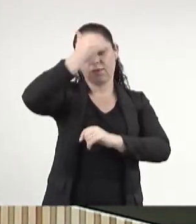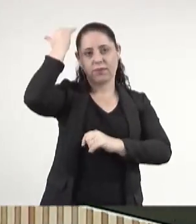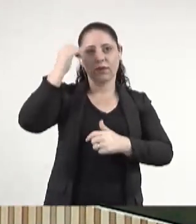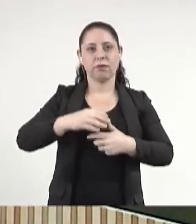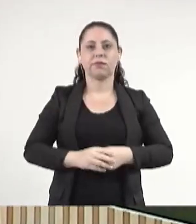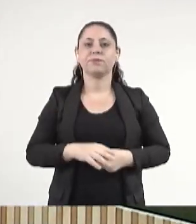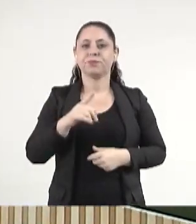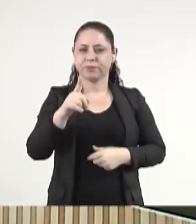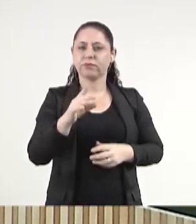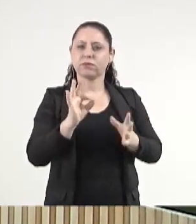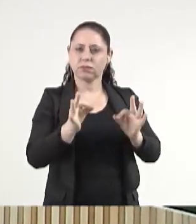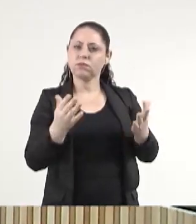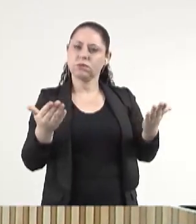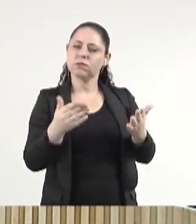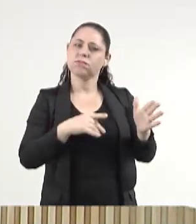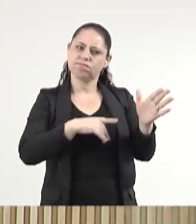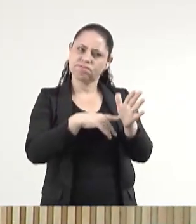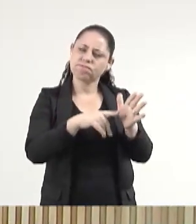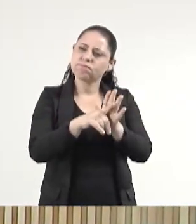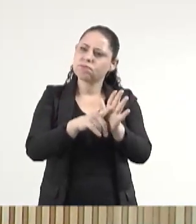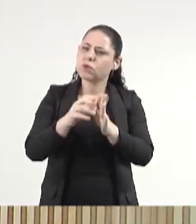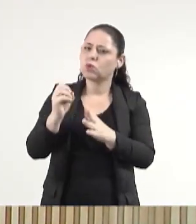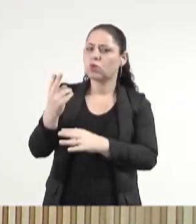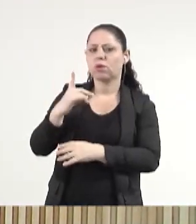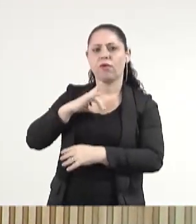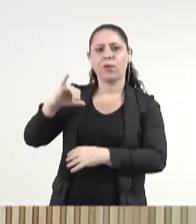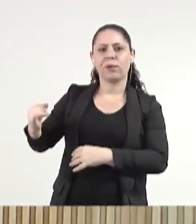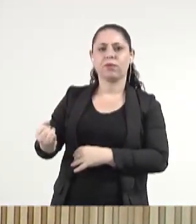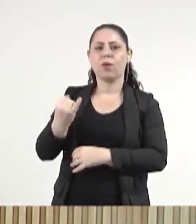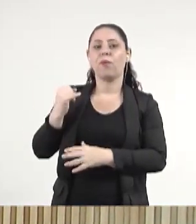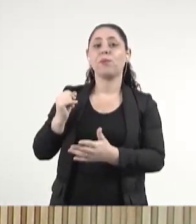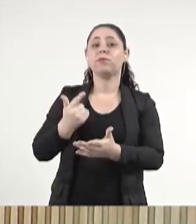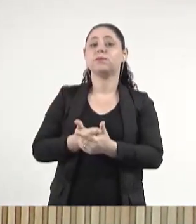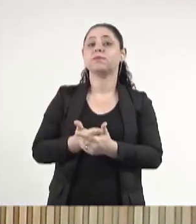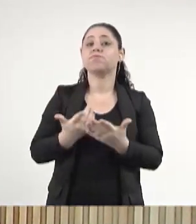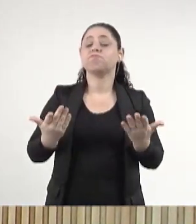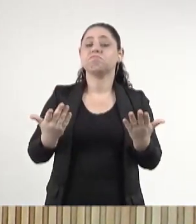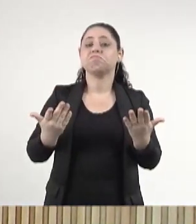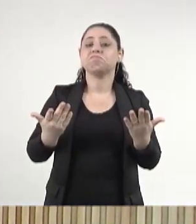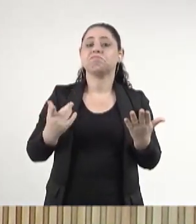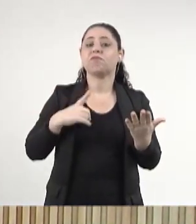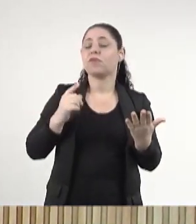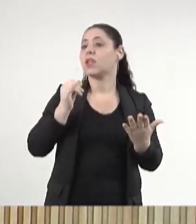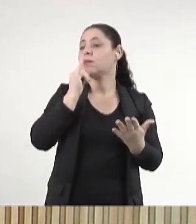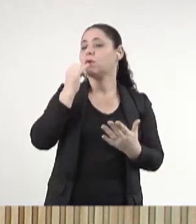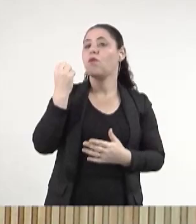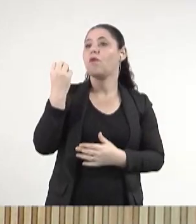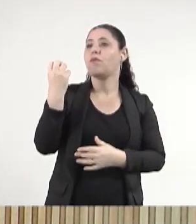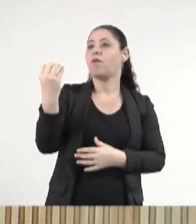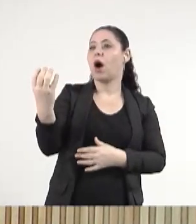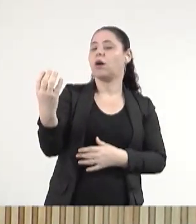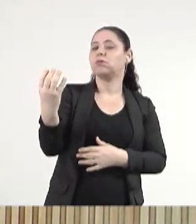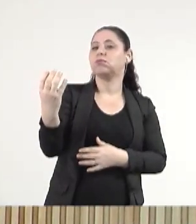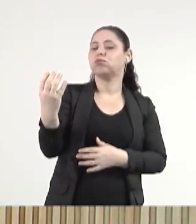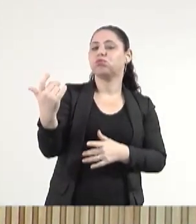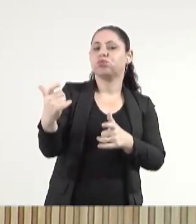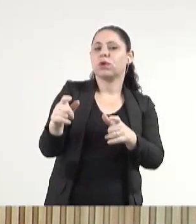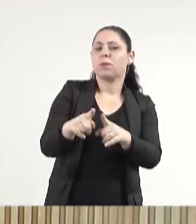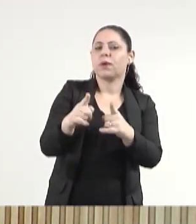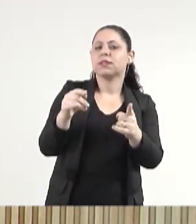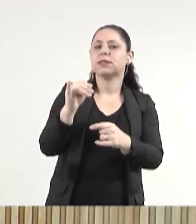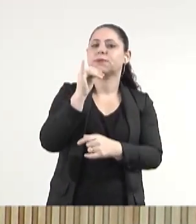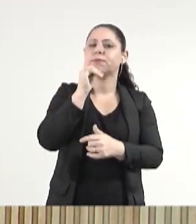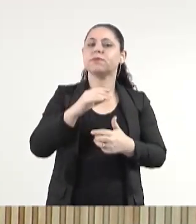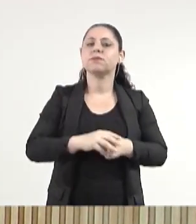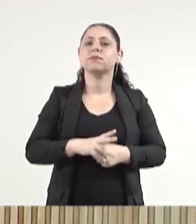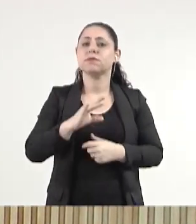Mock, que você certamente ou já pesquisou ou já teve a oportunidade de comprar um pacote de viagem numa agência de viagens. Mas e se